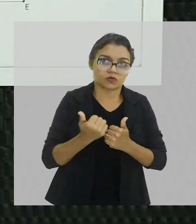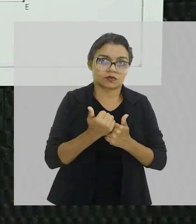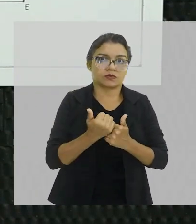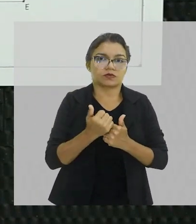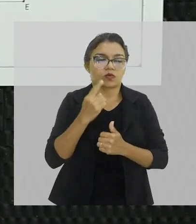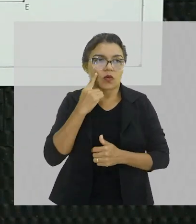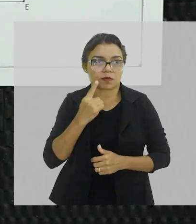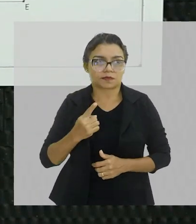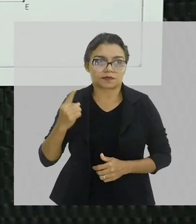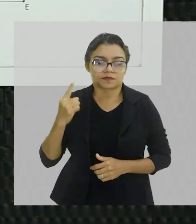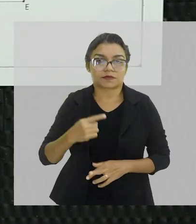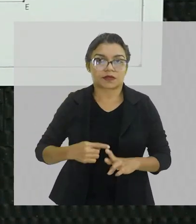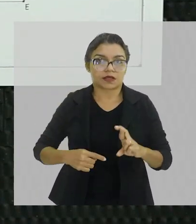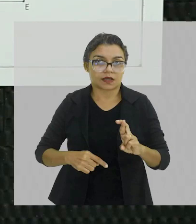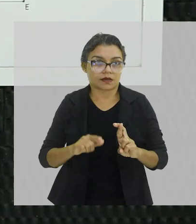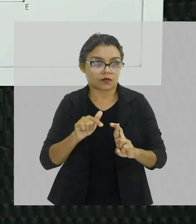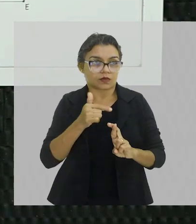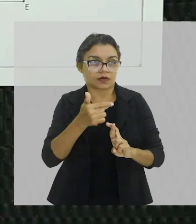ao quadrado